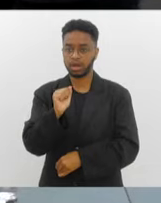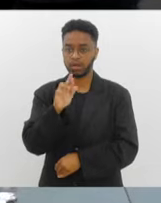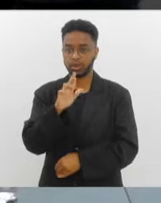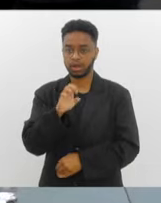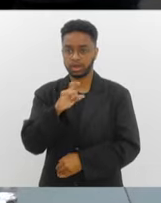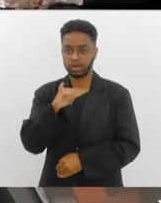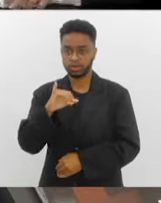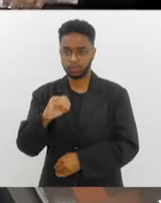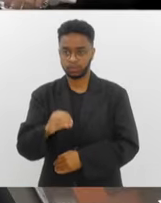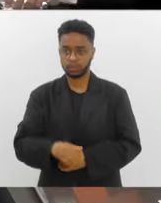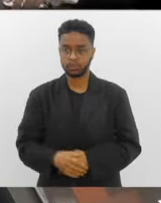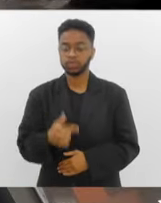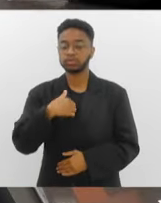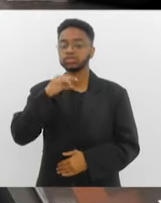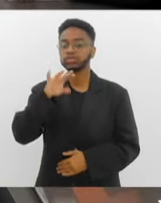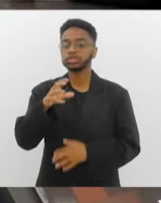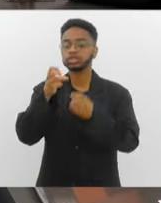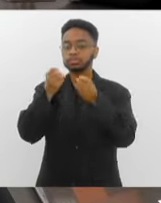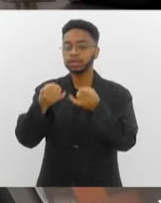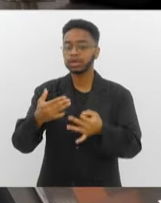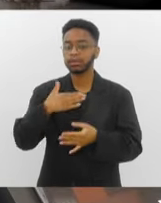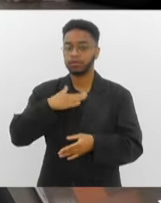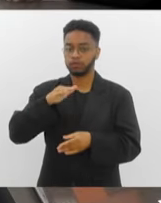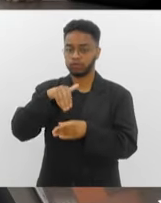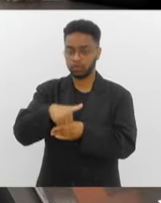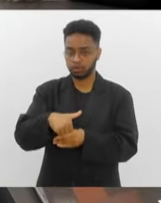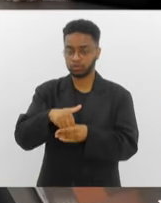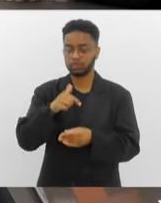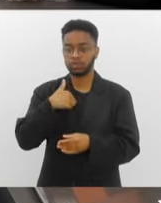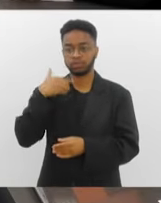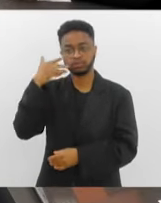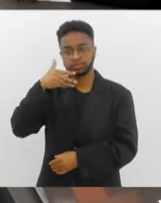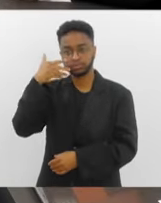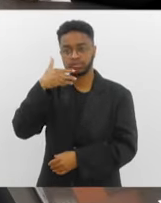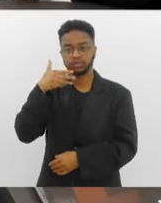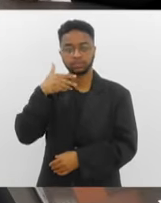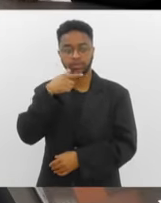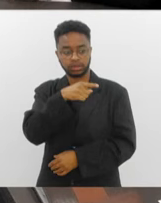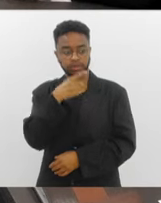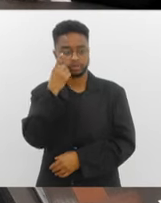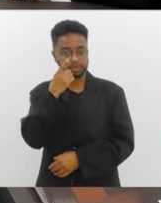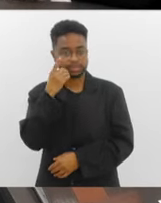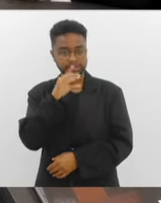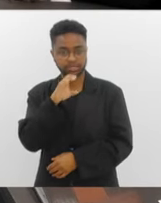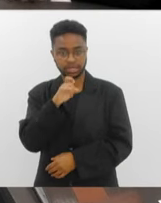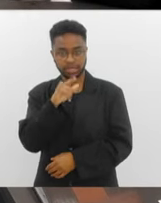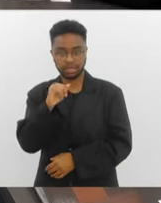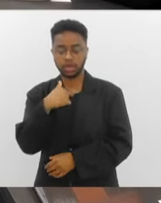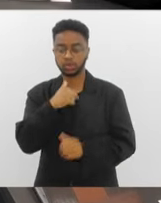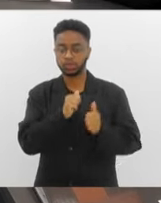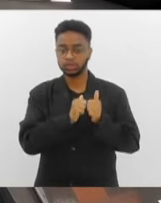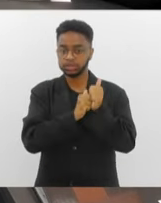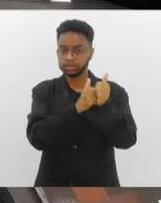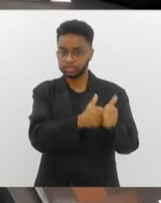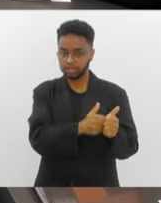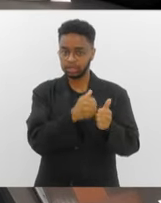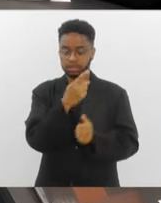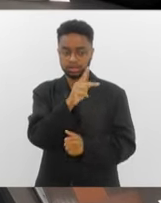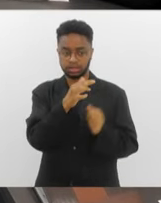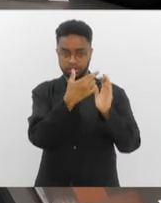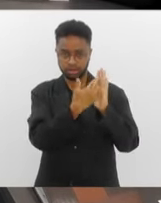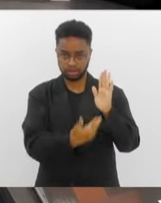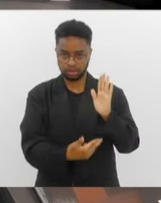só justificando meu voto, fazendo uma parte da deputada Célia, eu votei acompanhando o relator, deputado doutor Sérgio,